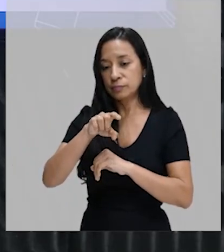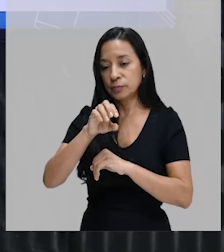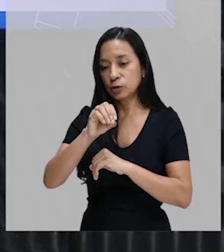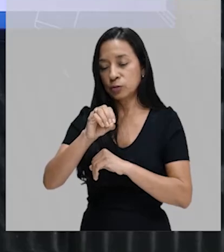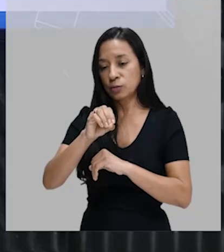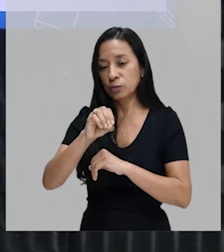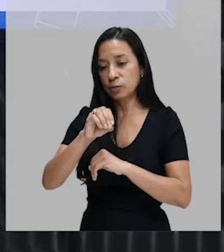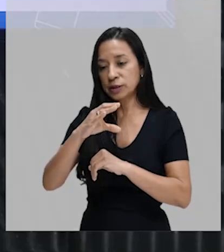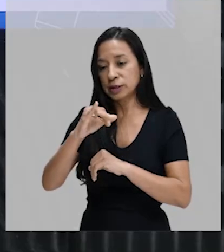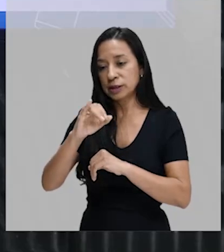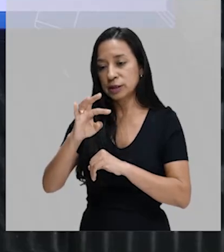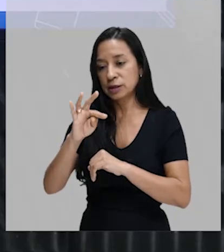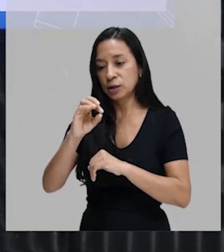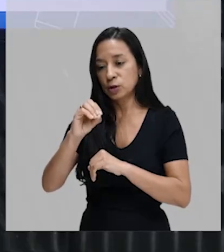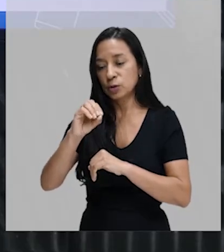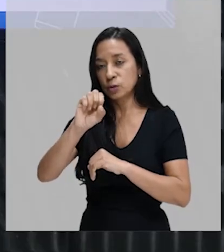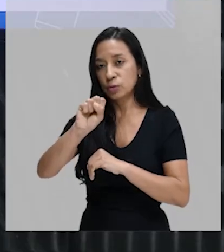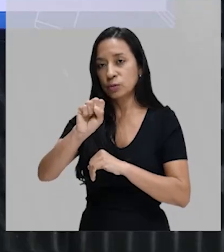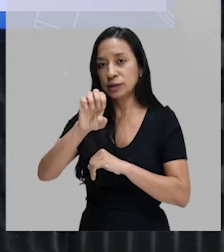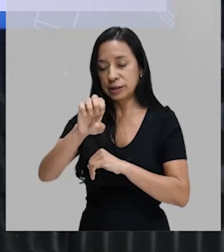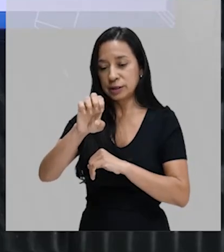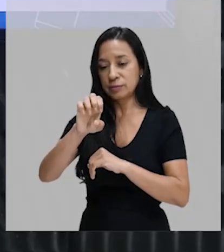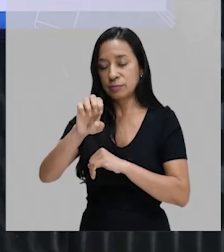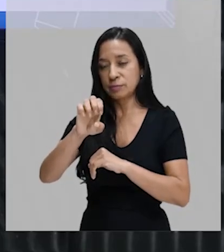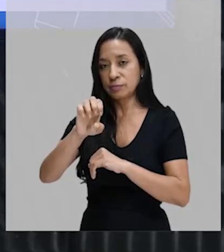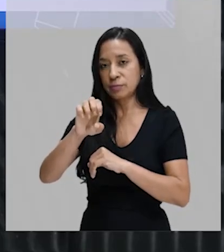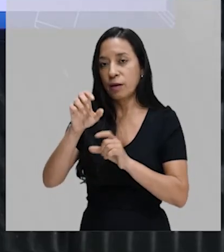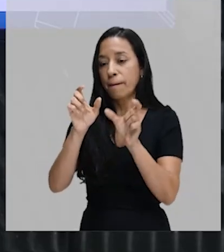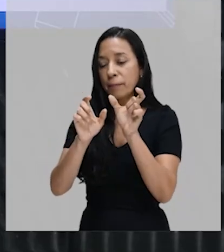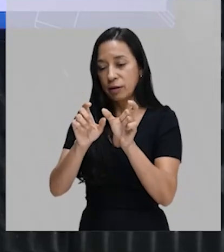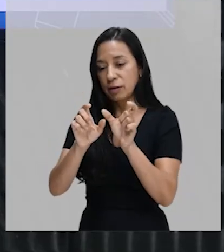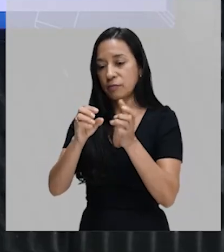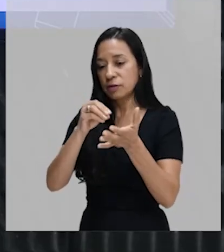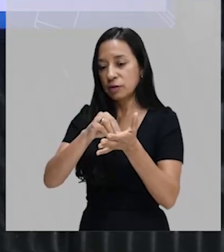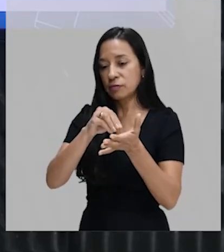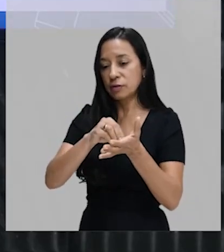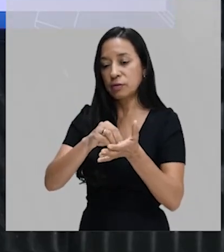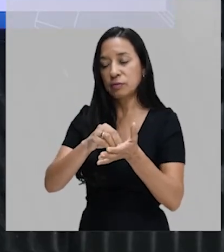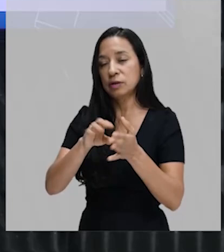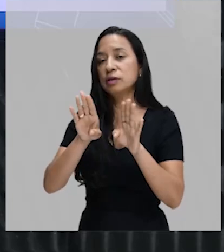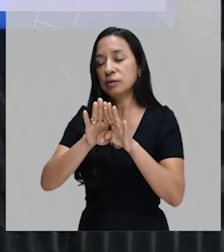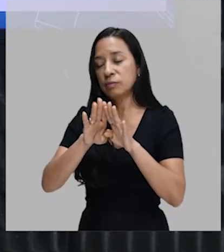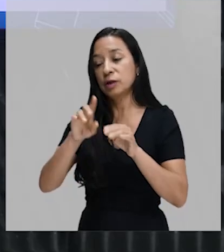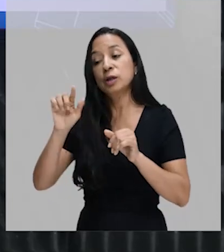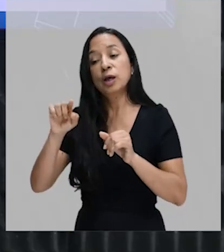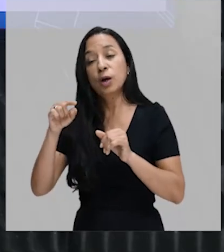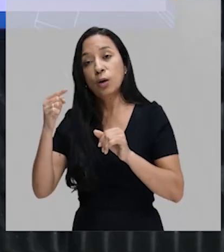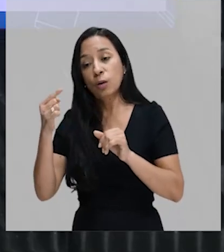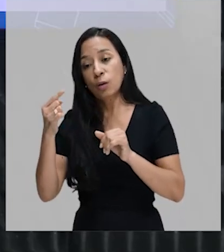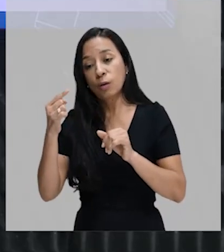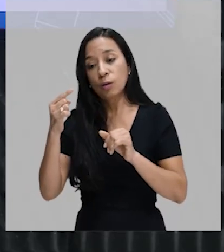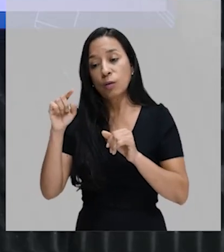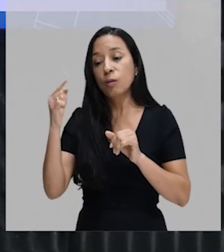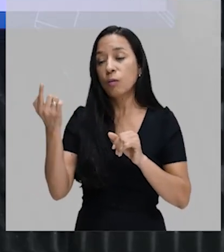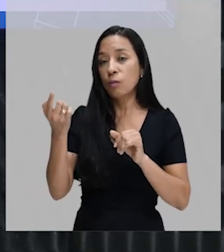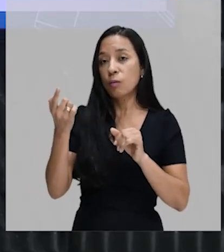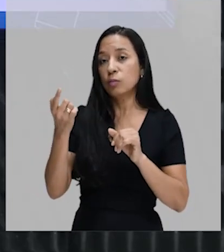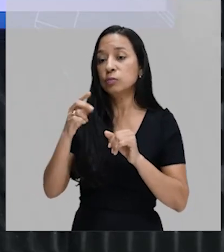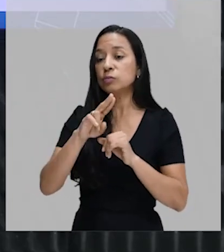exocitose, ok? Exocitose, que também tem um outro nome, tá? Que a gente chama de